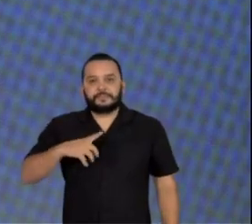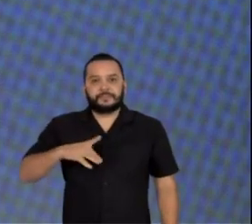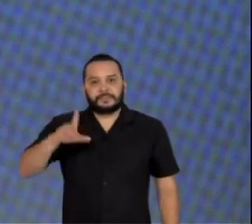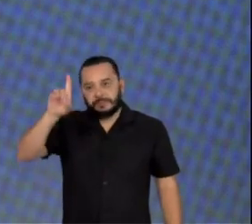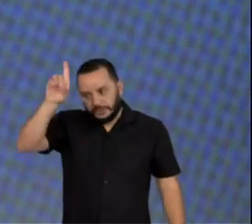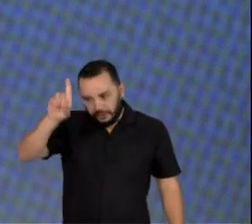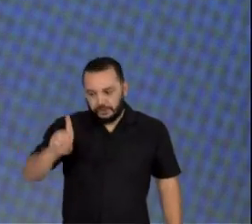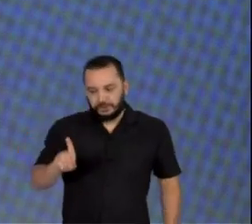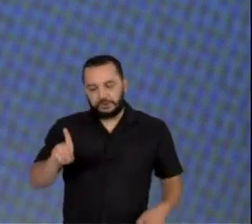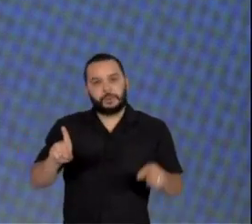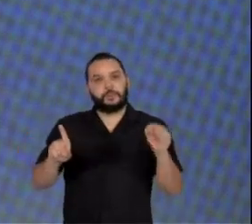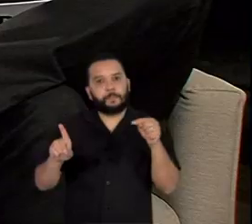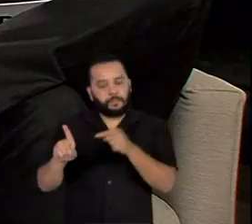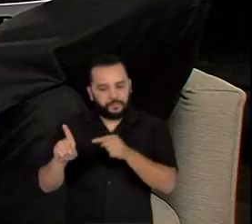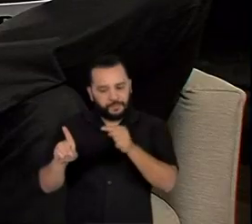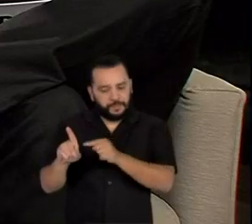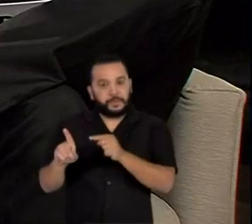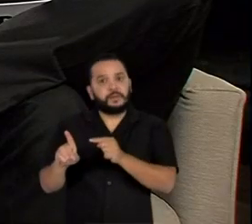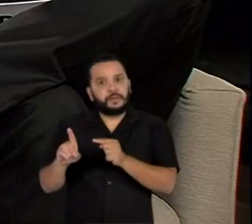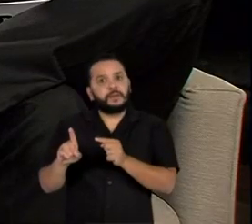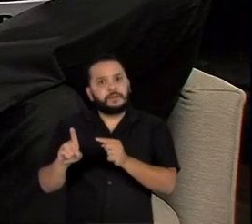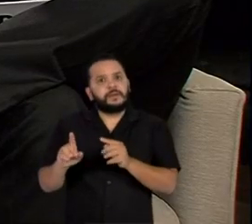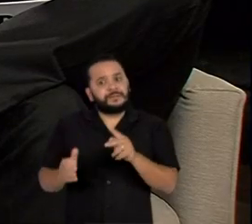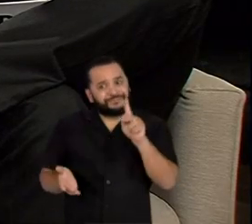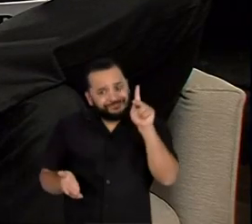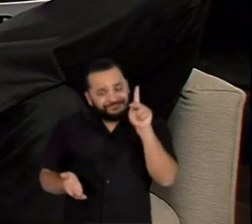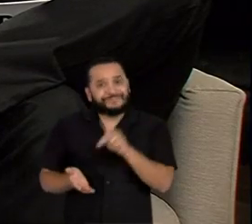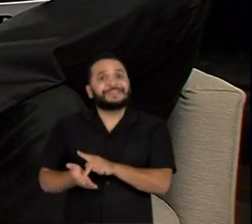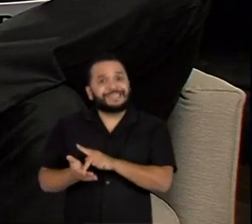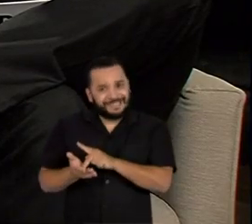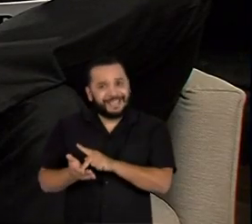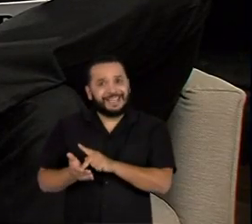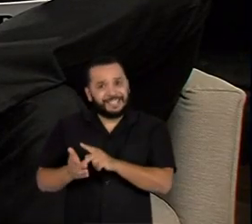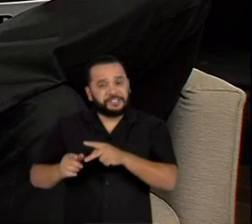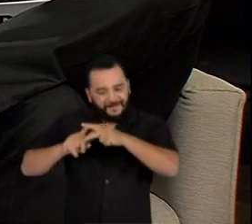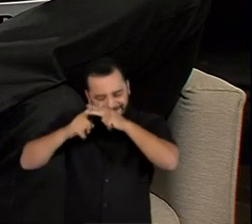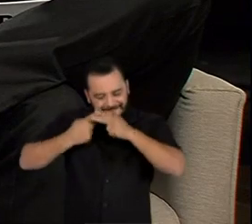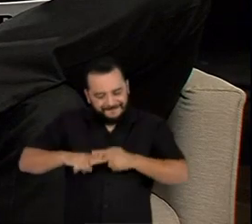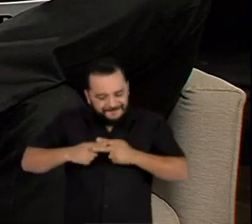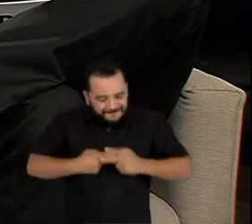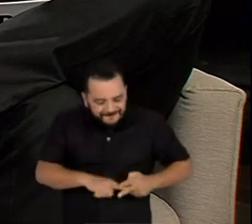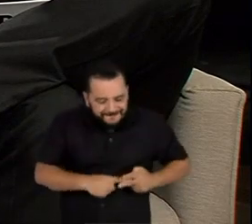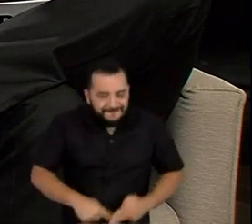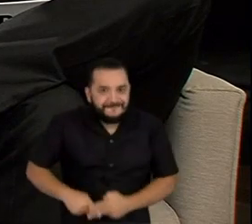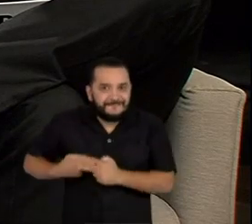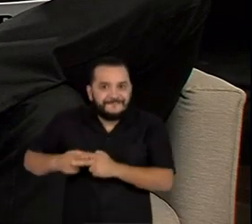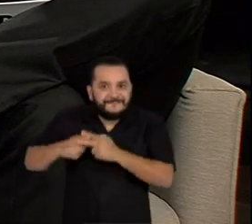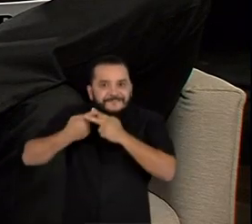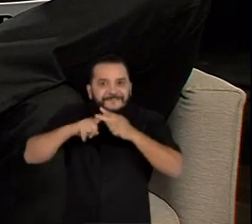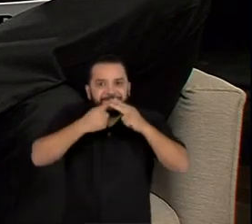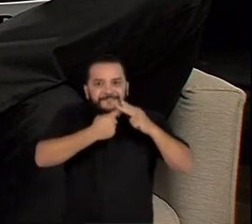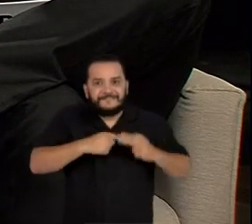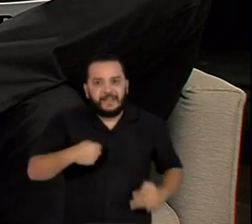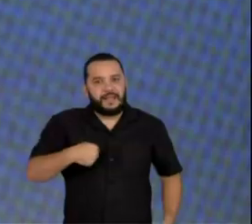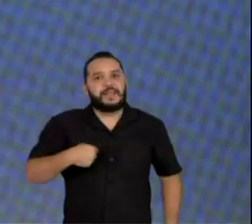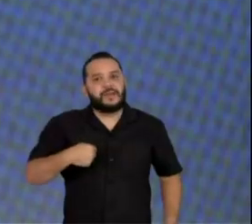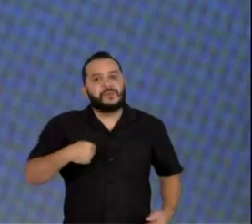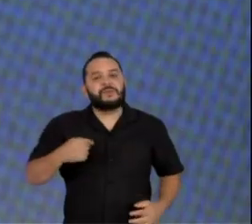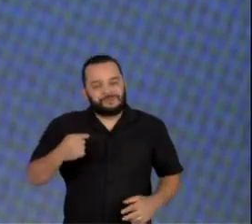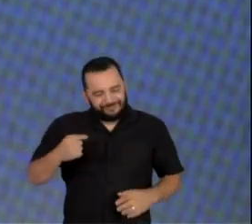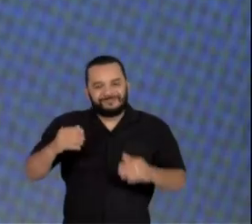que realmente foram me construindo como atriz e eu tenho um enorme respeito por